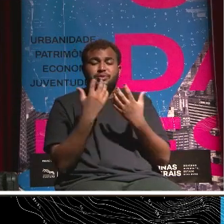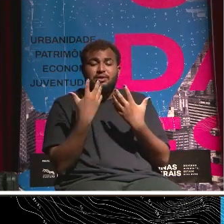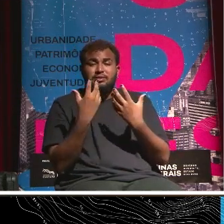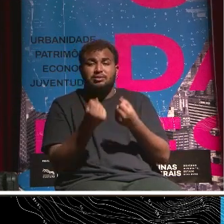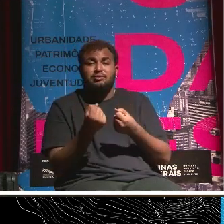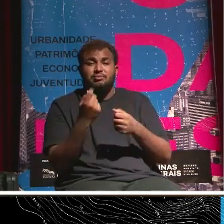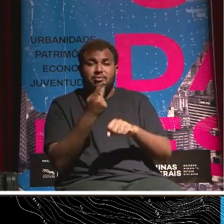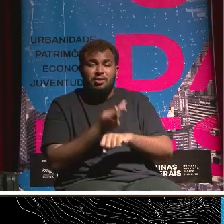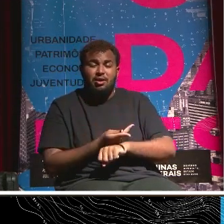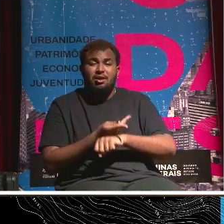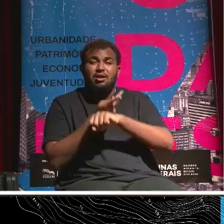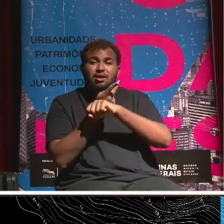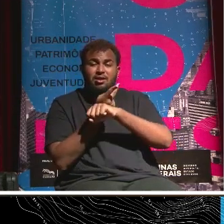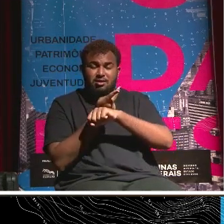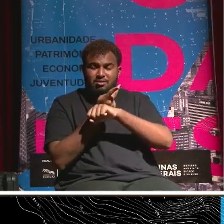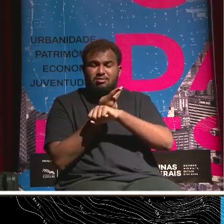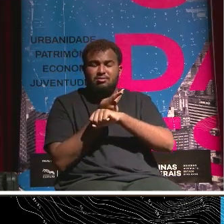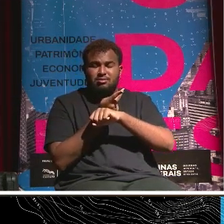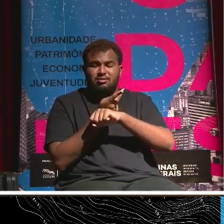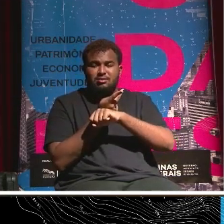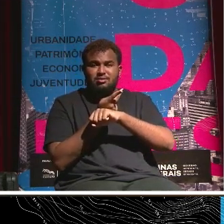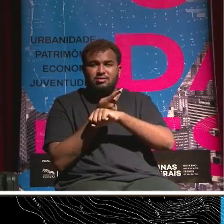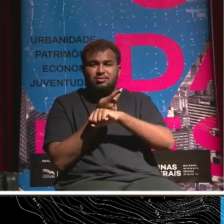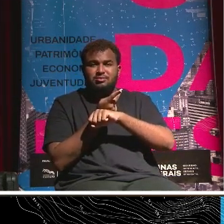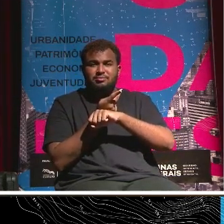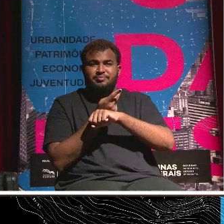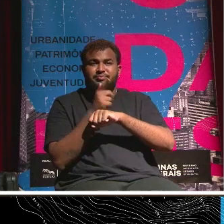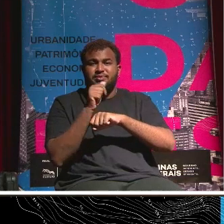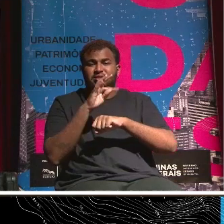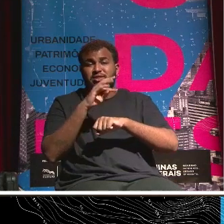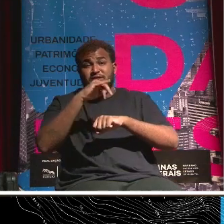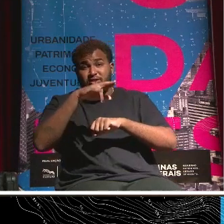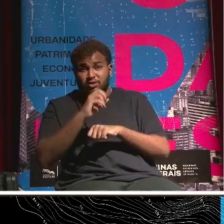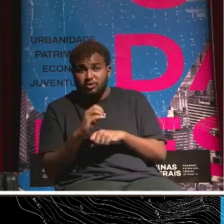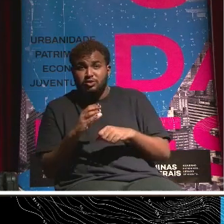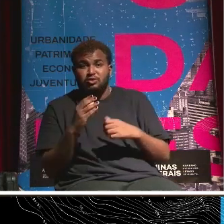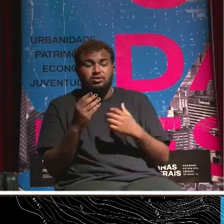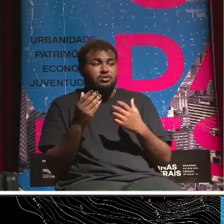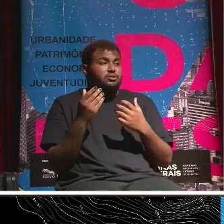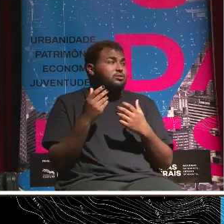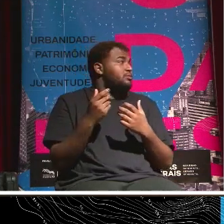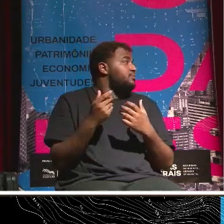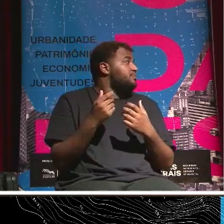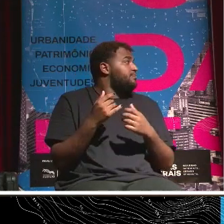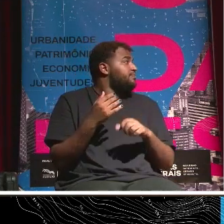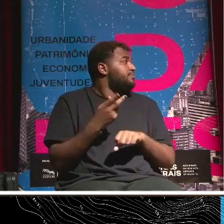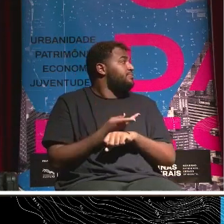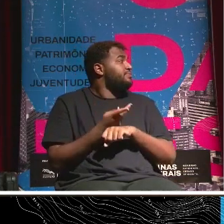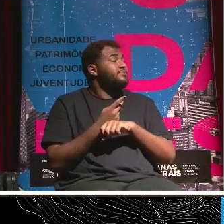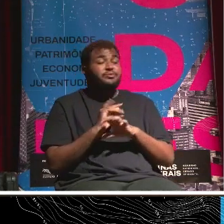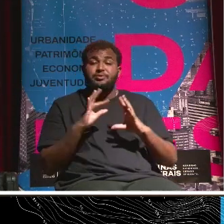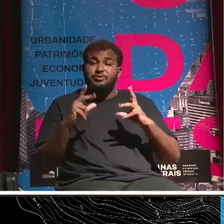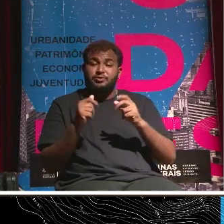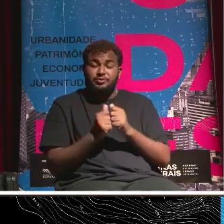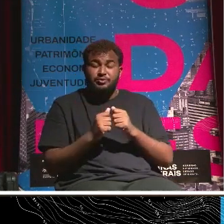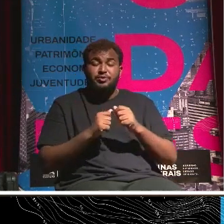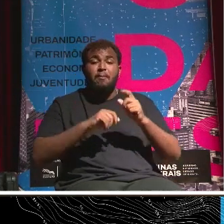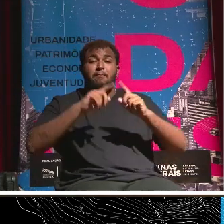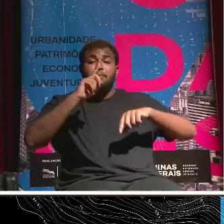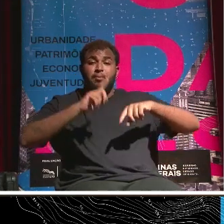Grammy Latino, Grammy. A produção cultural,